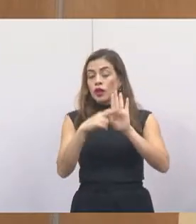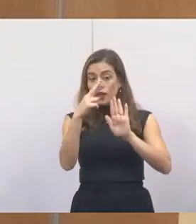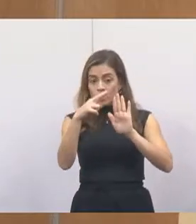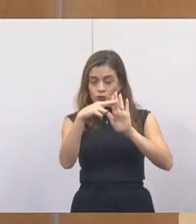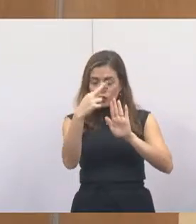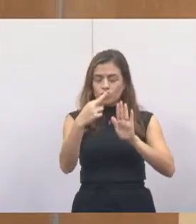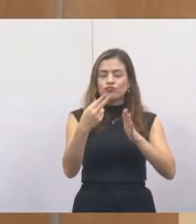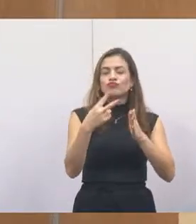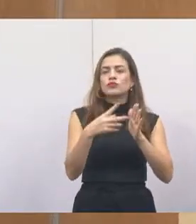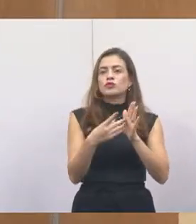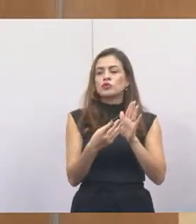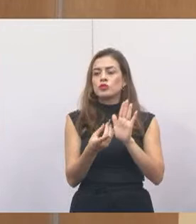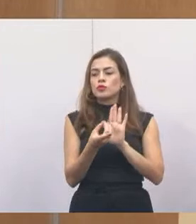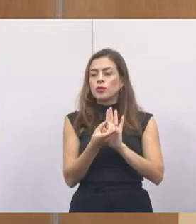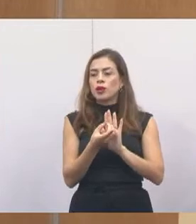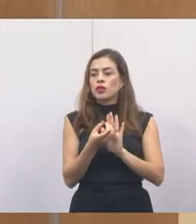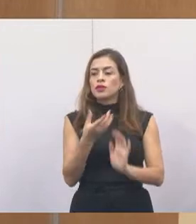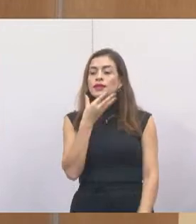de 2022.